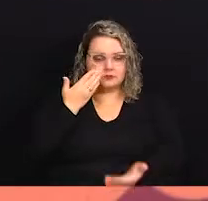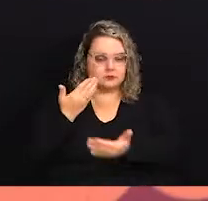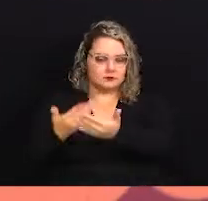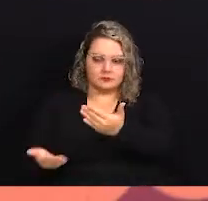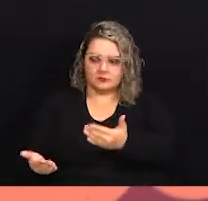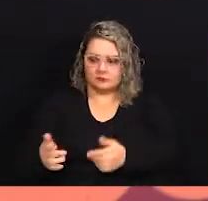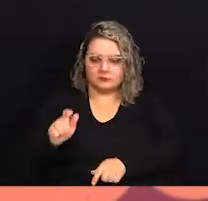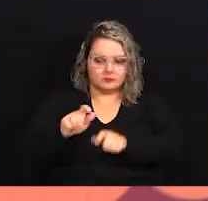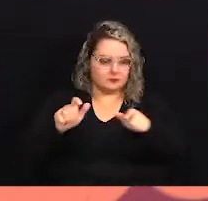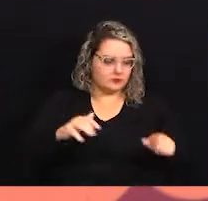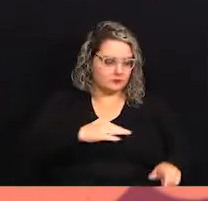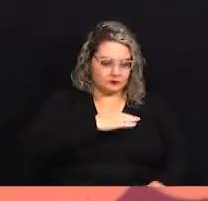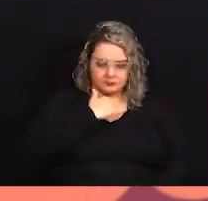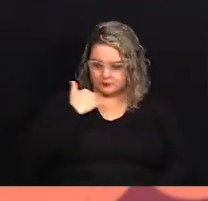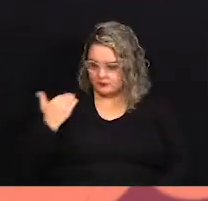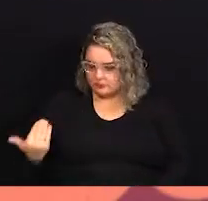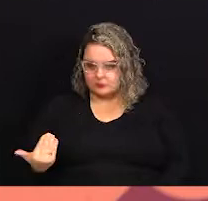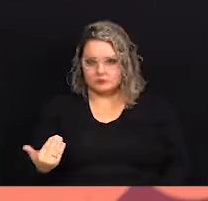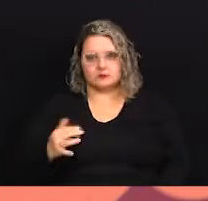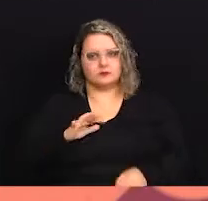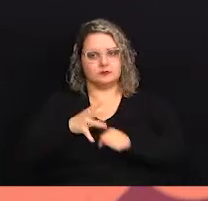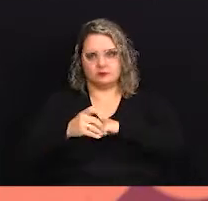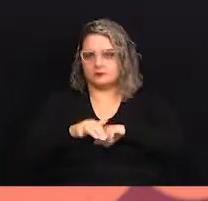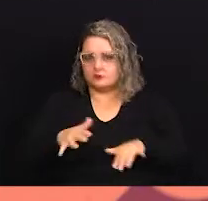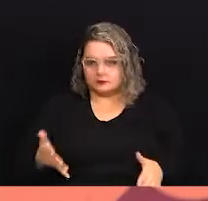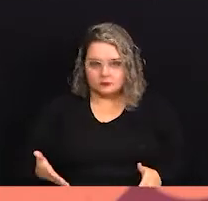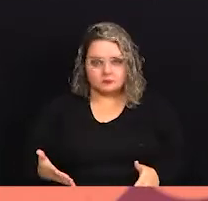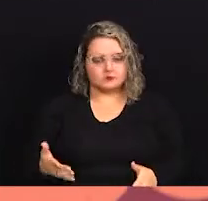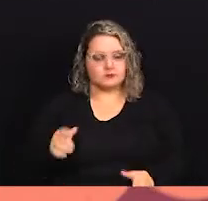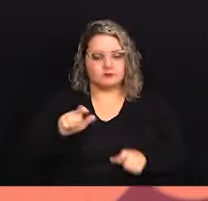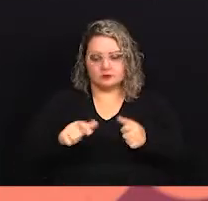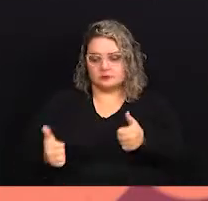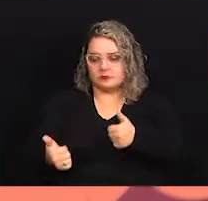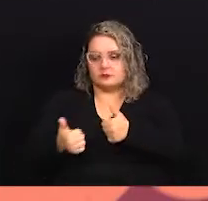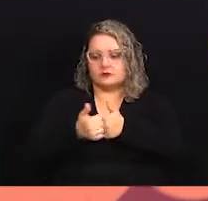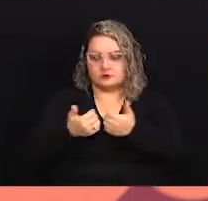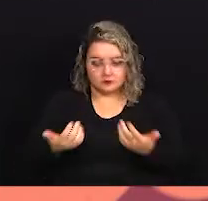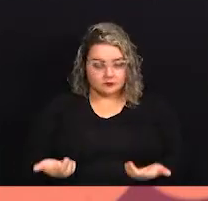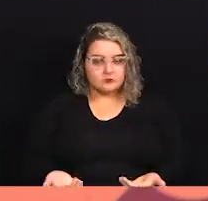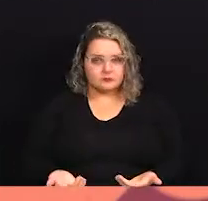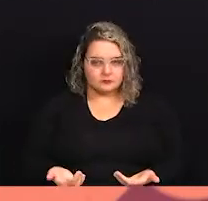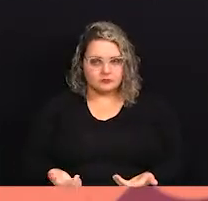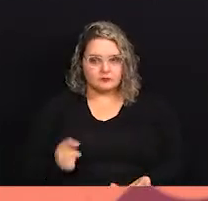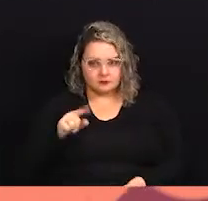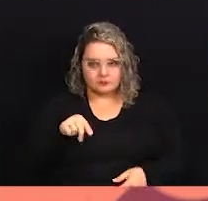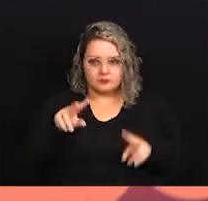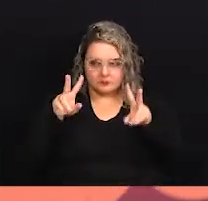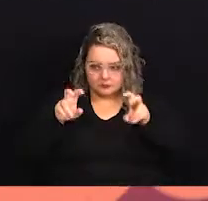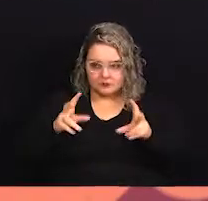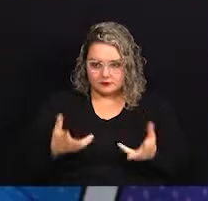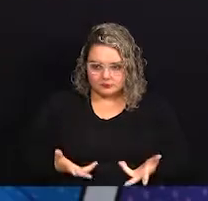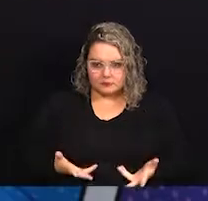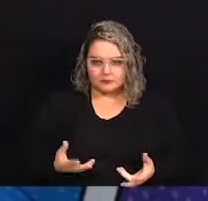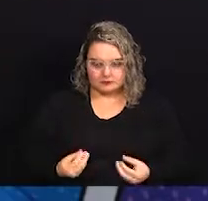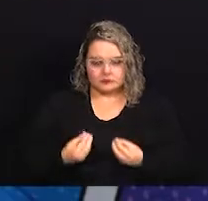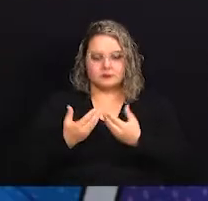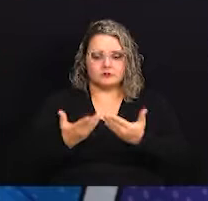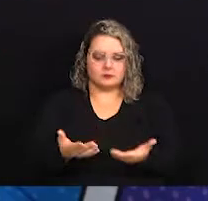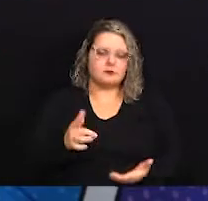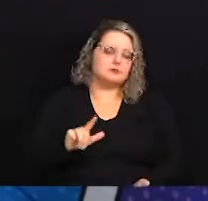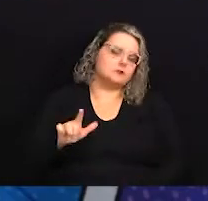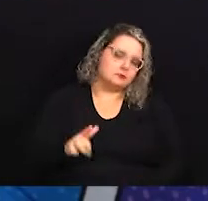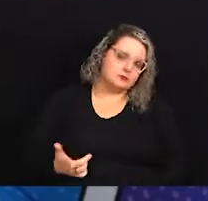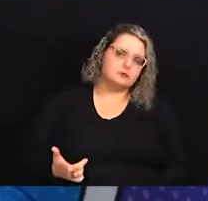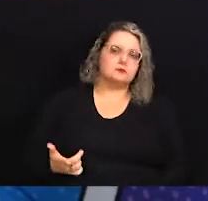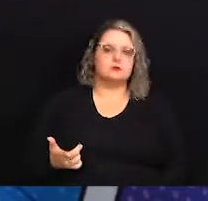perdemos muita gente com essa pandemia, pessoas próximas, né? Então, é um tema que a gente traz, claro,